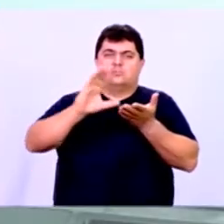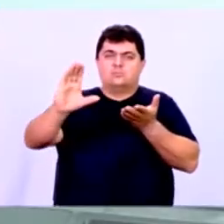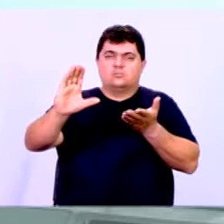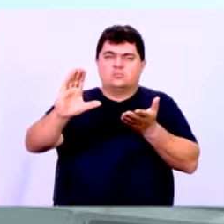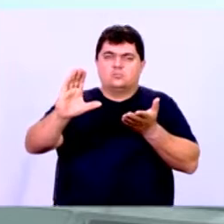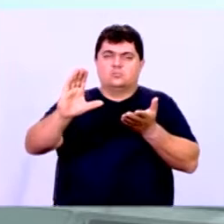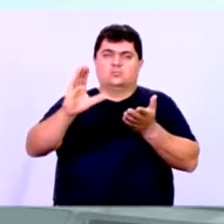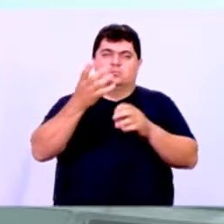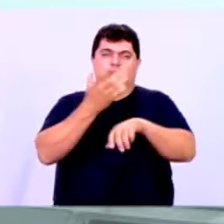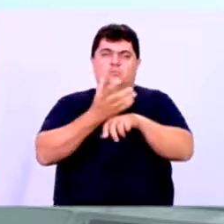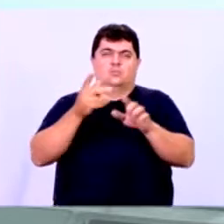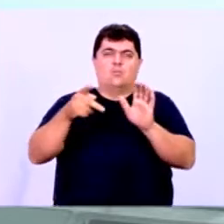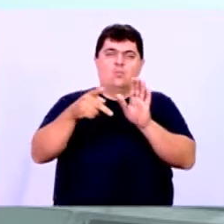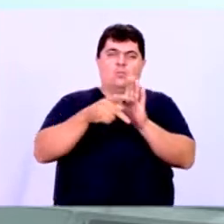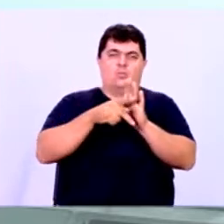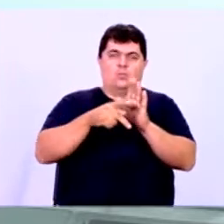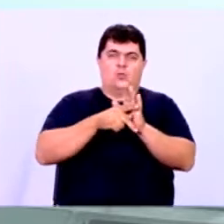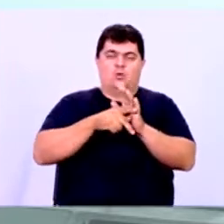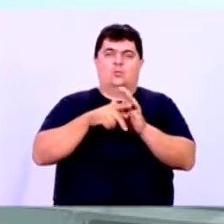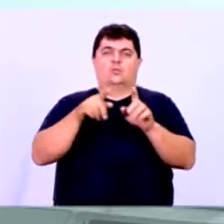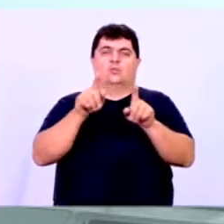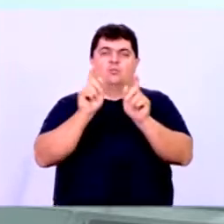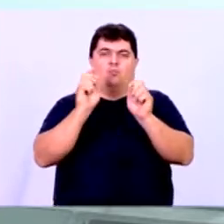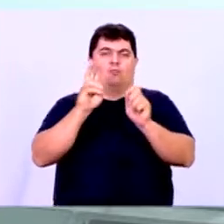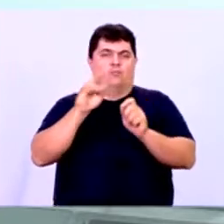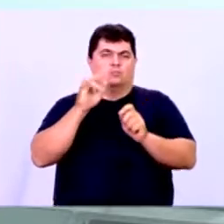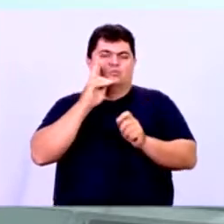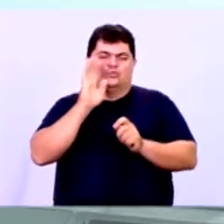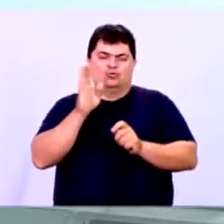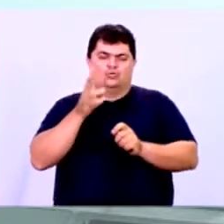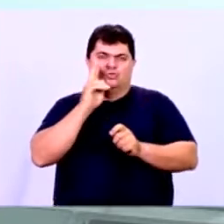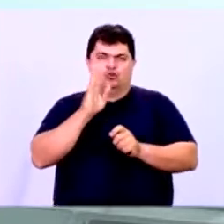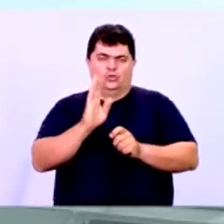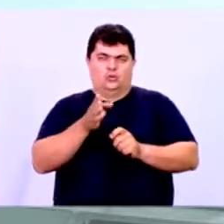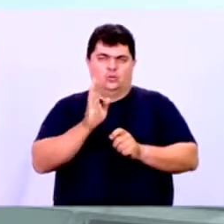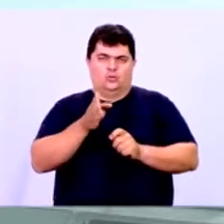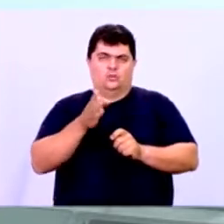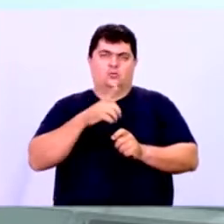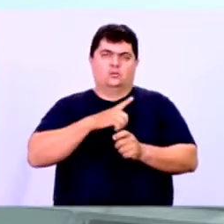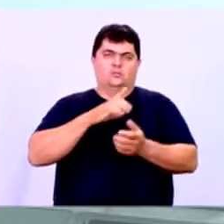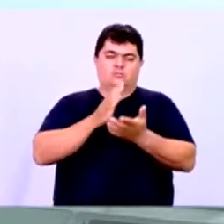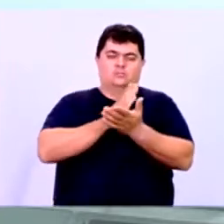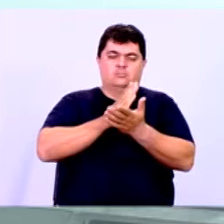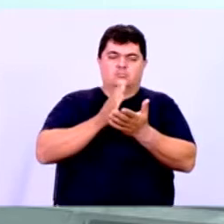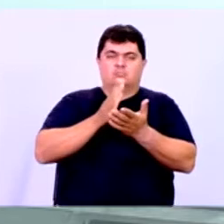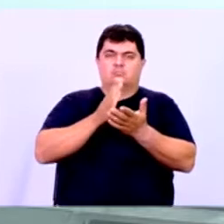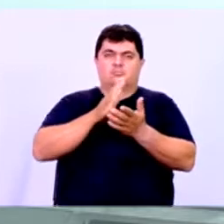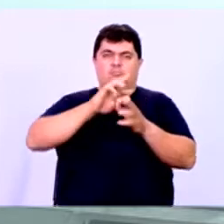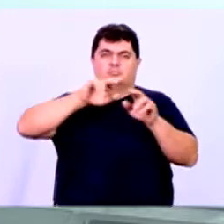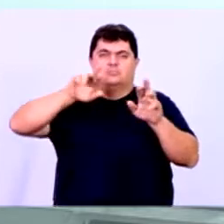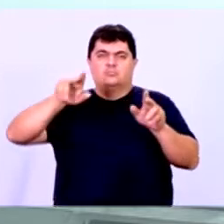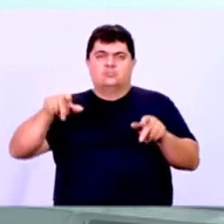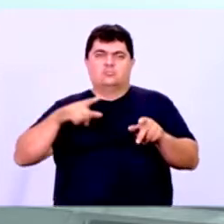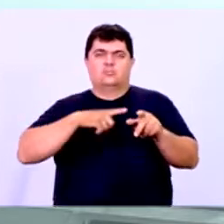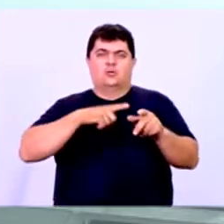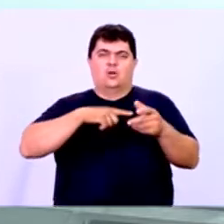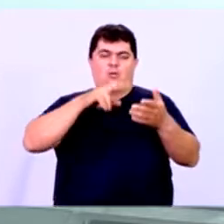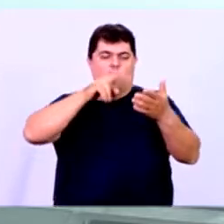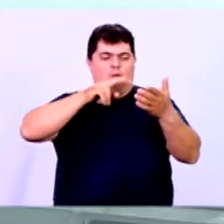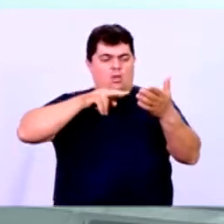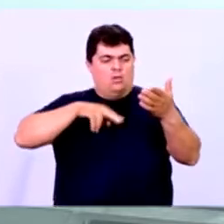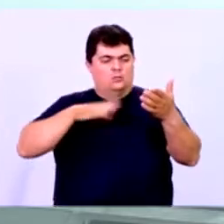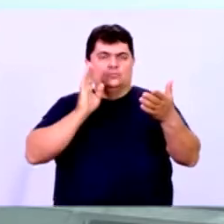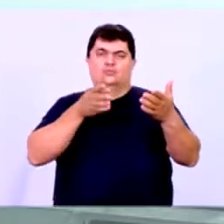e neste caderno ou no módulo você já deve ter visto alguma desses materiais, deve ter feito